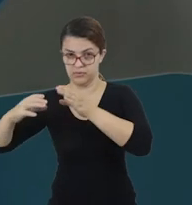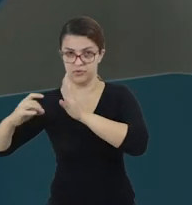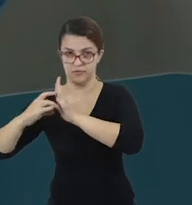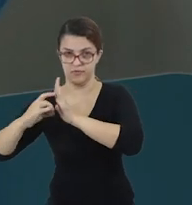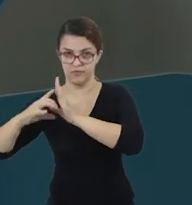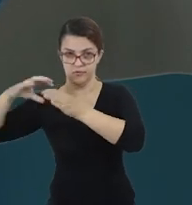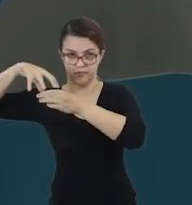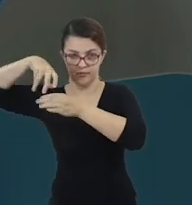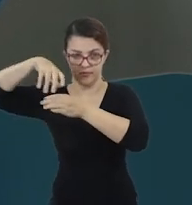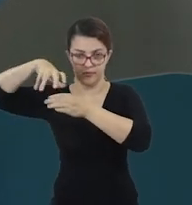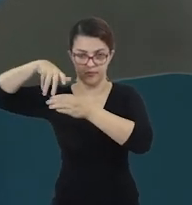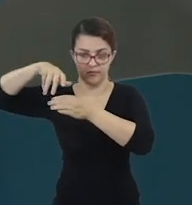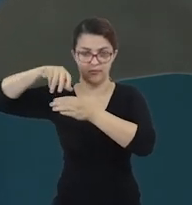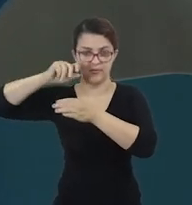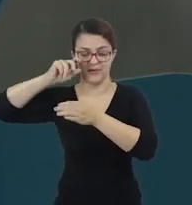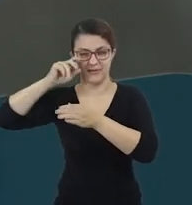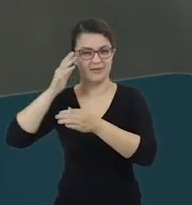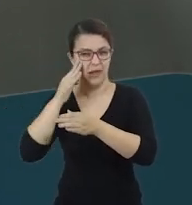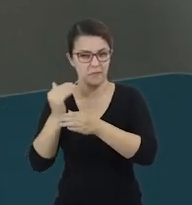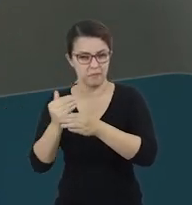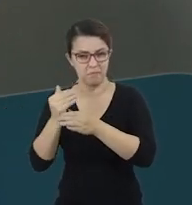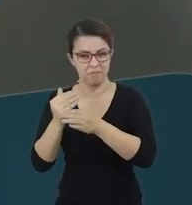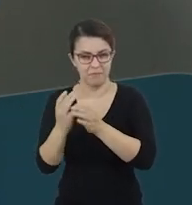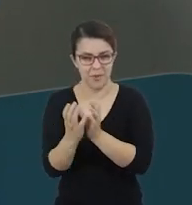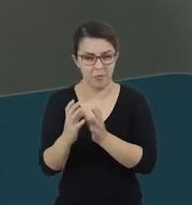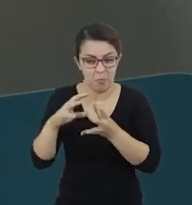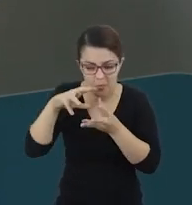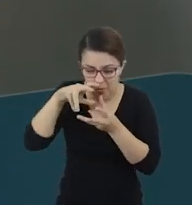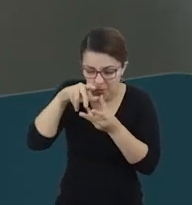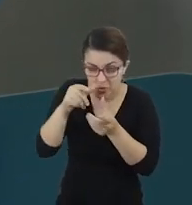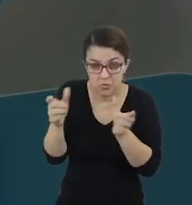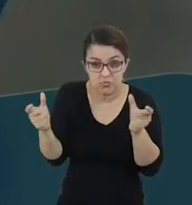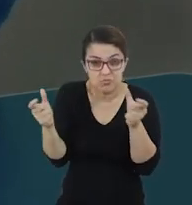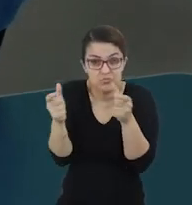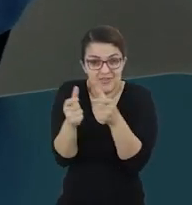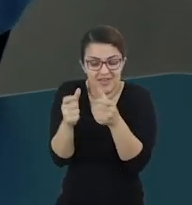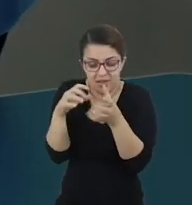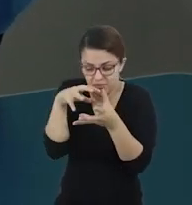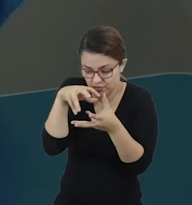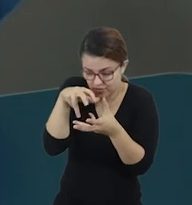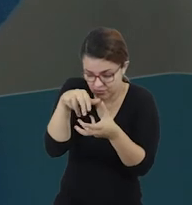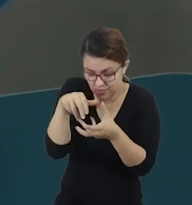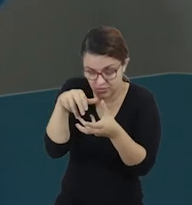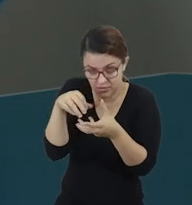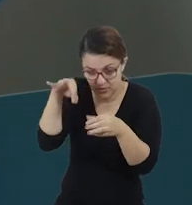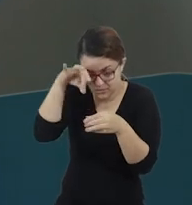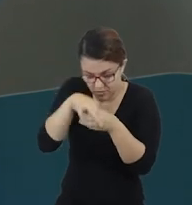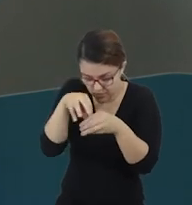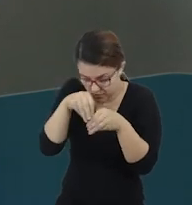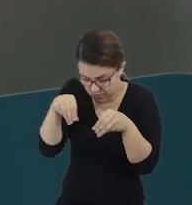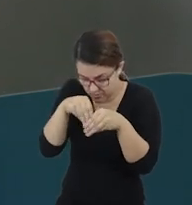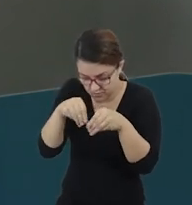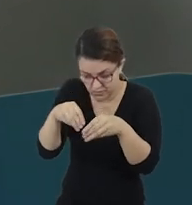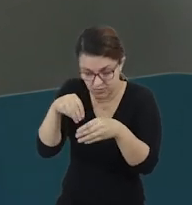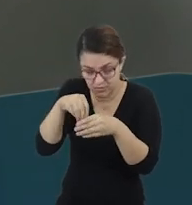É como se você estivesse fazendo um mini mundo para esse ser vivo que é a planta se desenvolver dentro